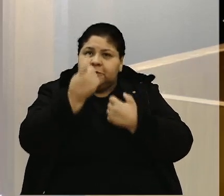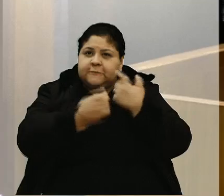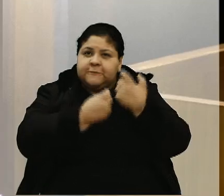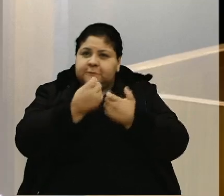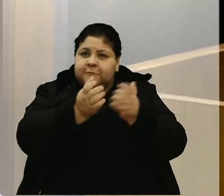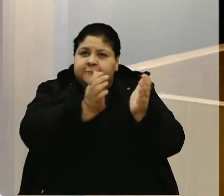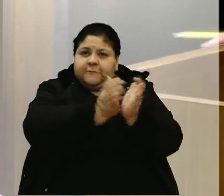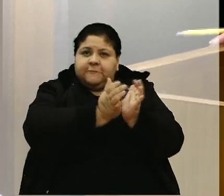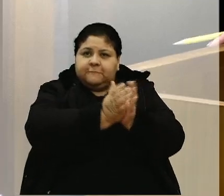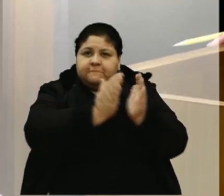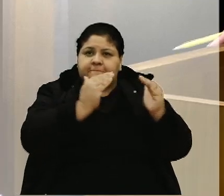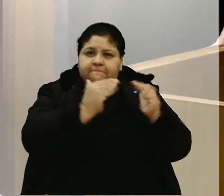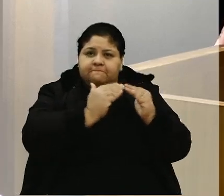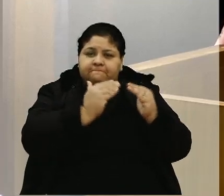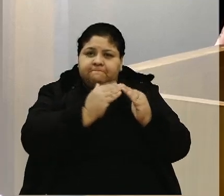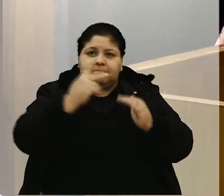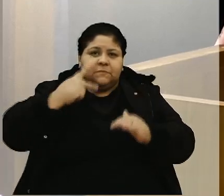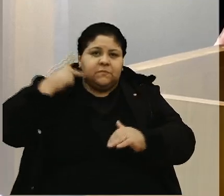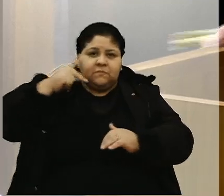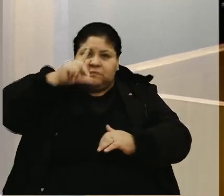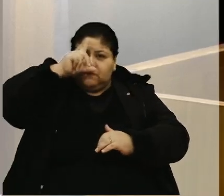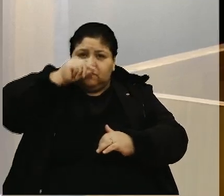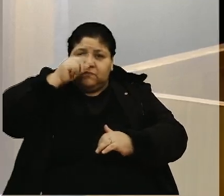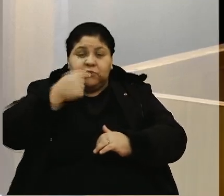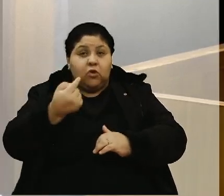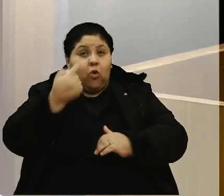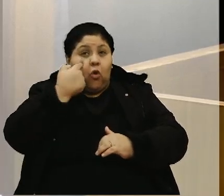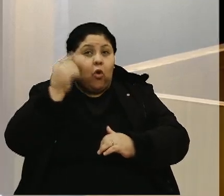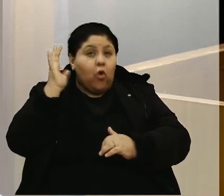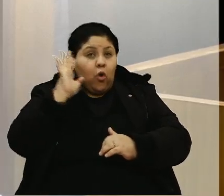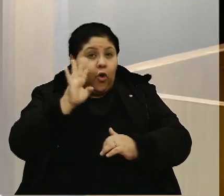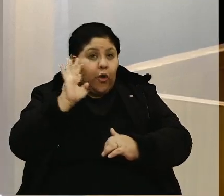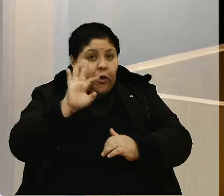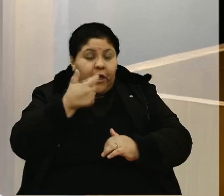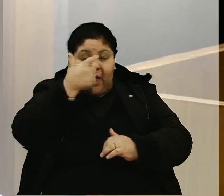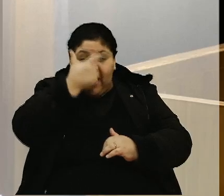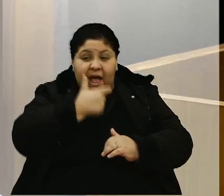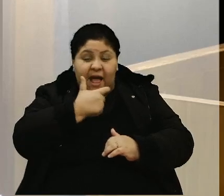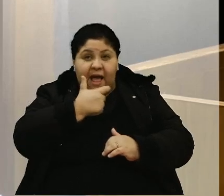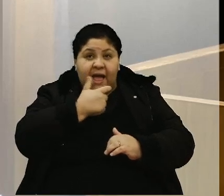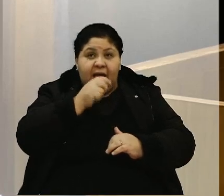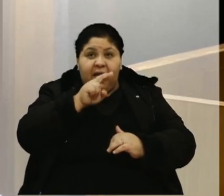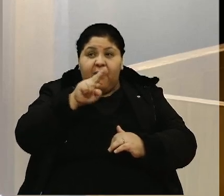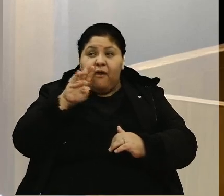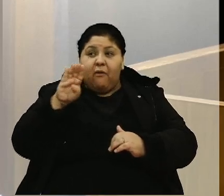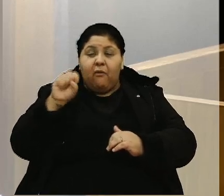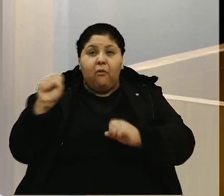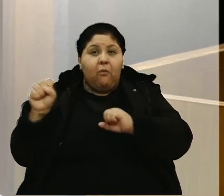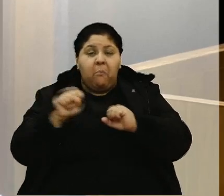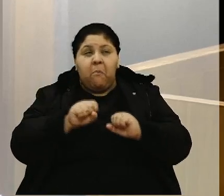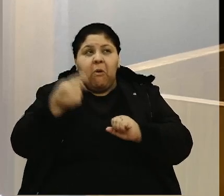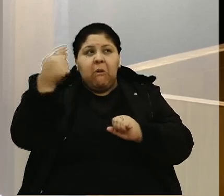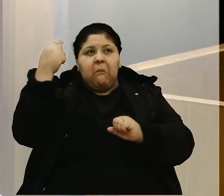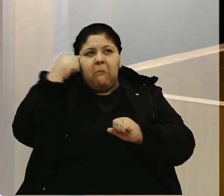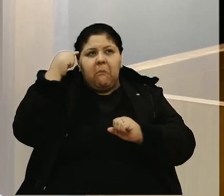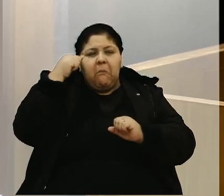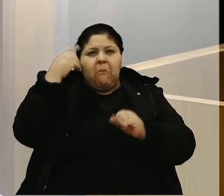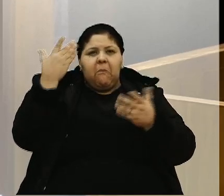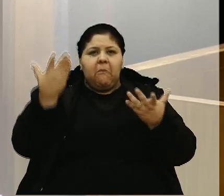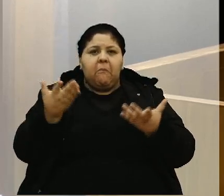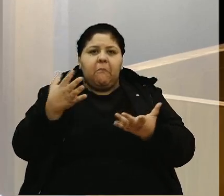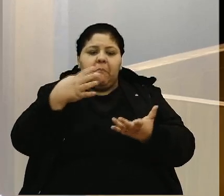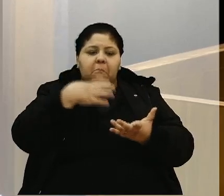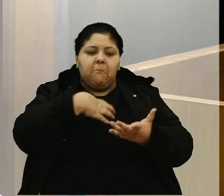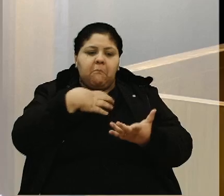casa, vereador Fantinel, né? Então, olha que bacana, né? E eu acho que nessa situação da UBS a gente pode pensar em algo nesse